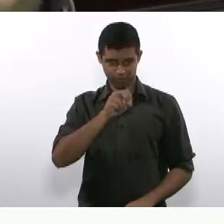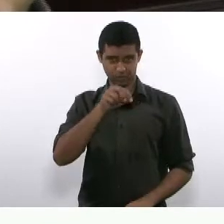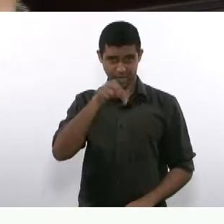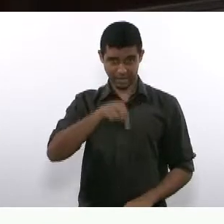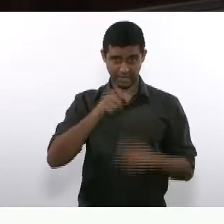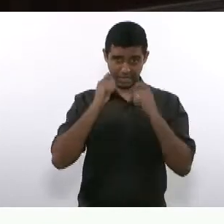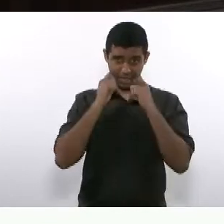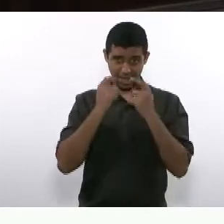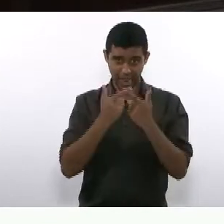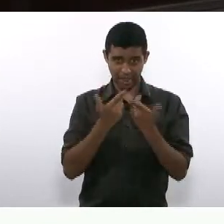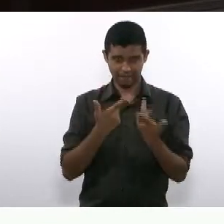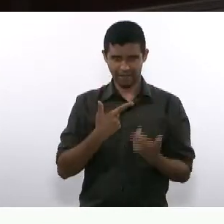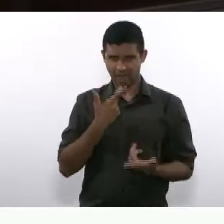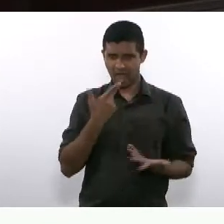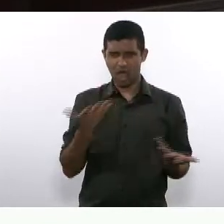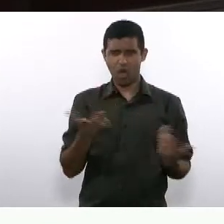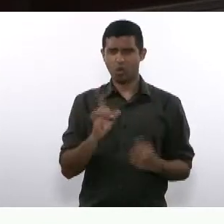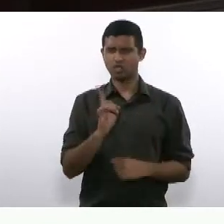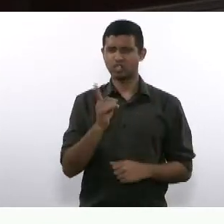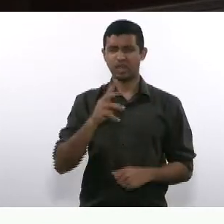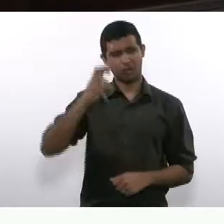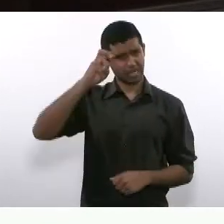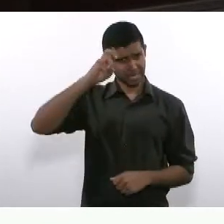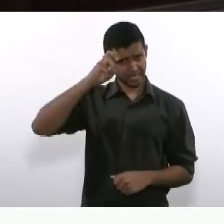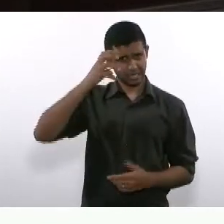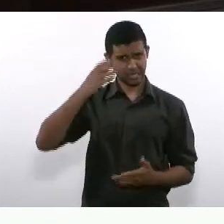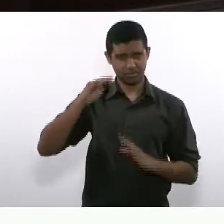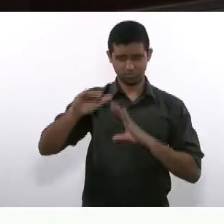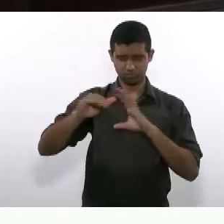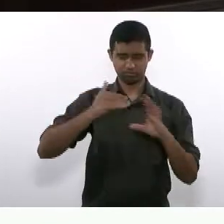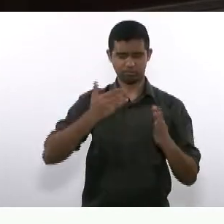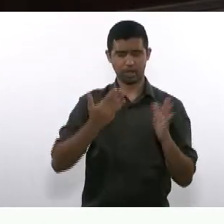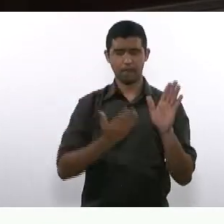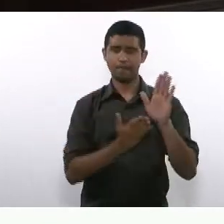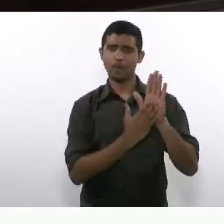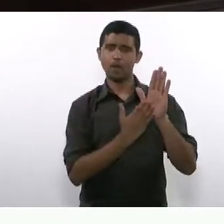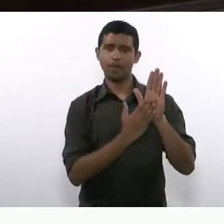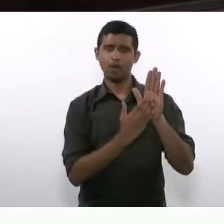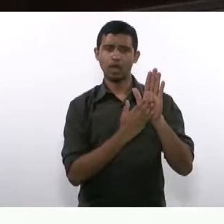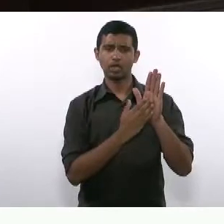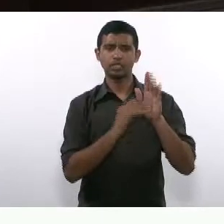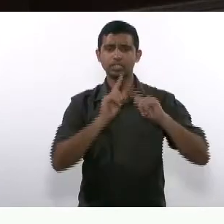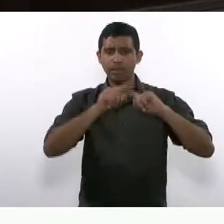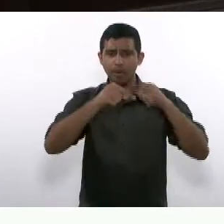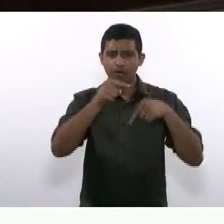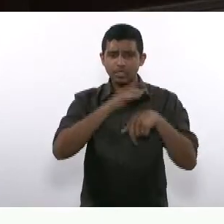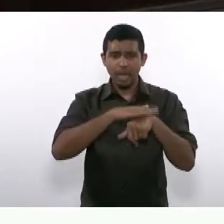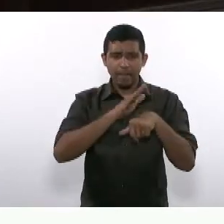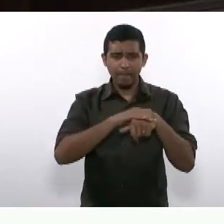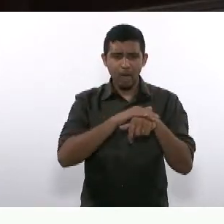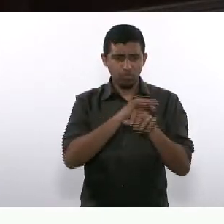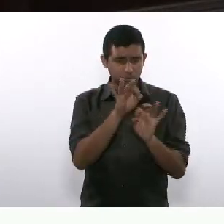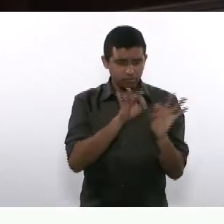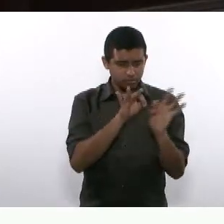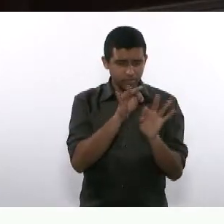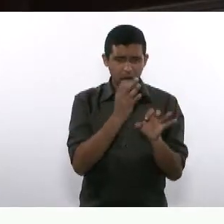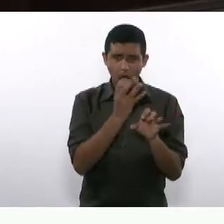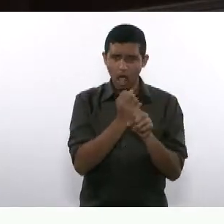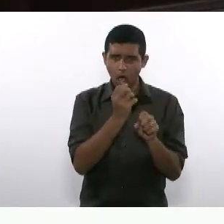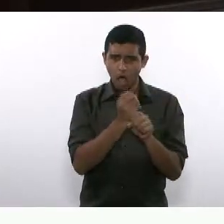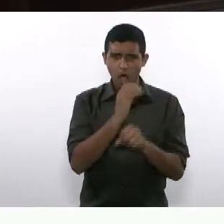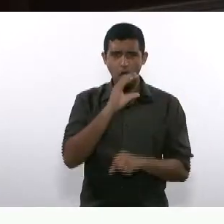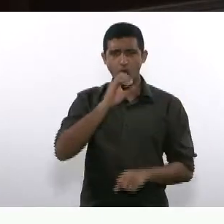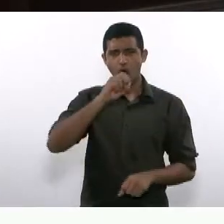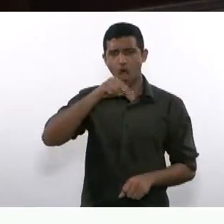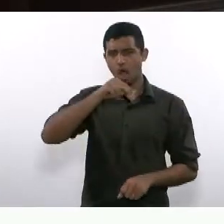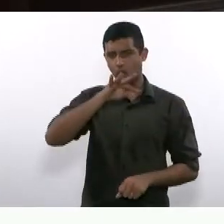hoje não, na semana, quinta-feira, ele, quando você vai fazer as contas, pelo princípio